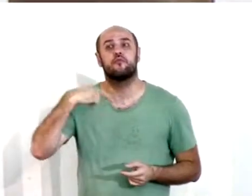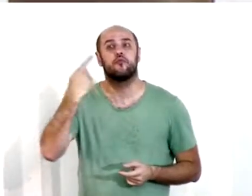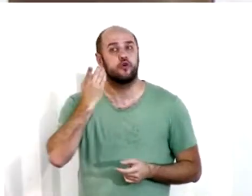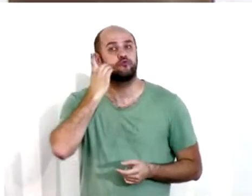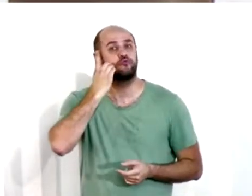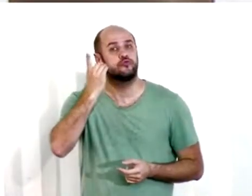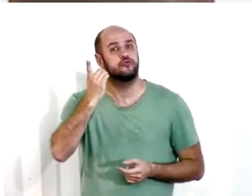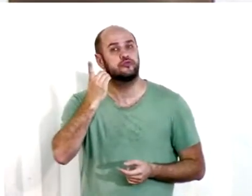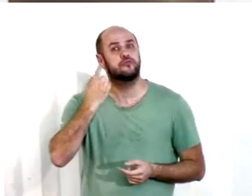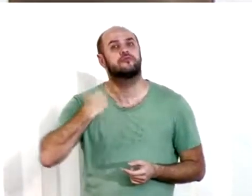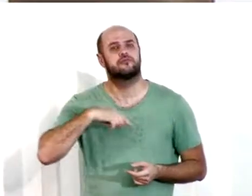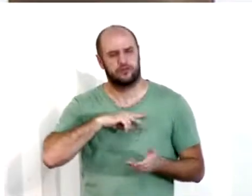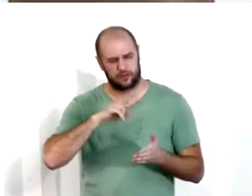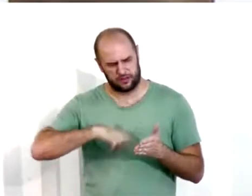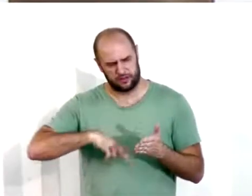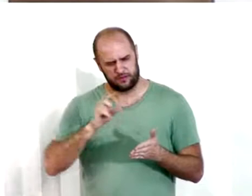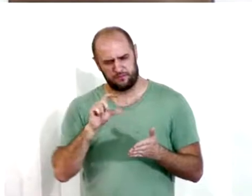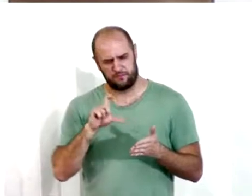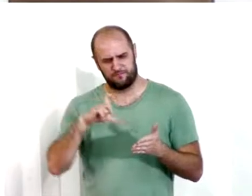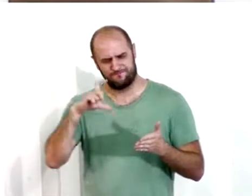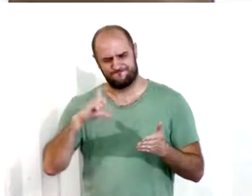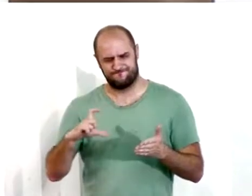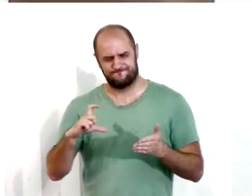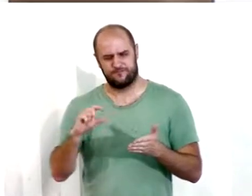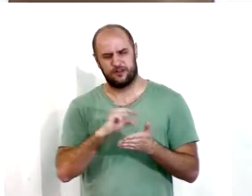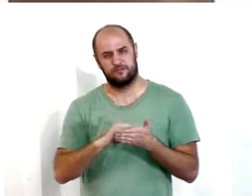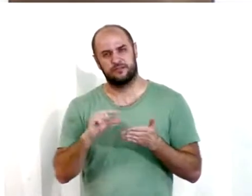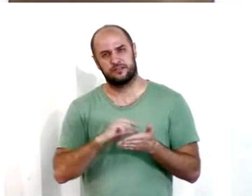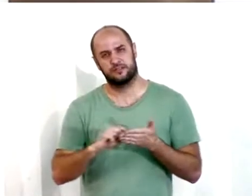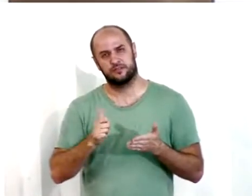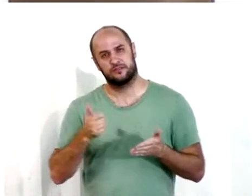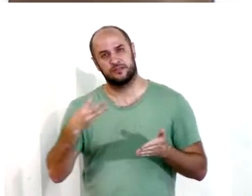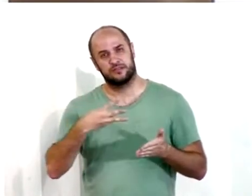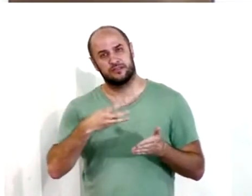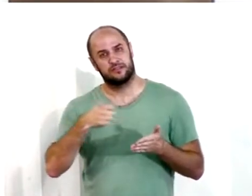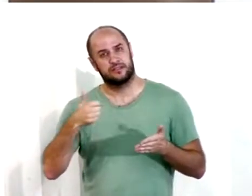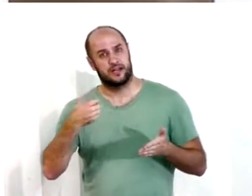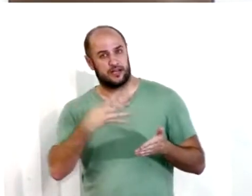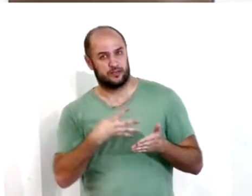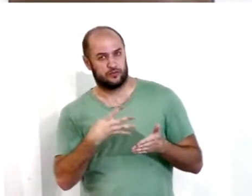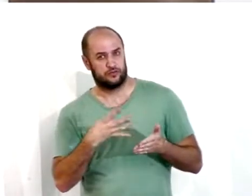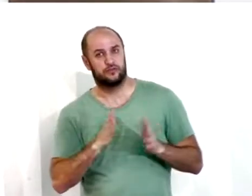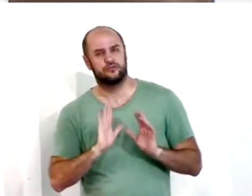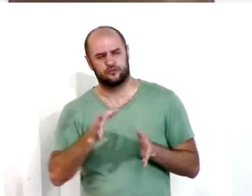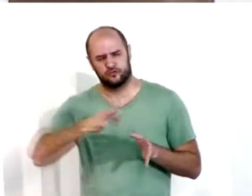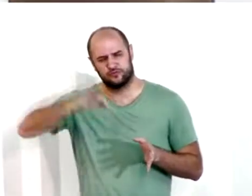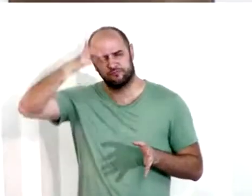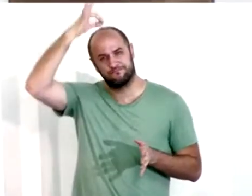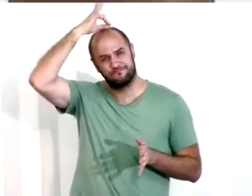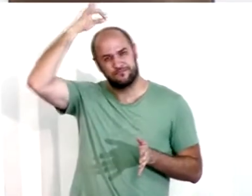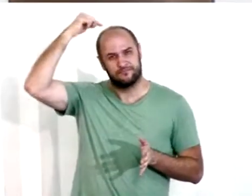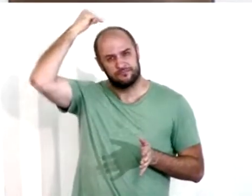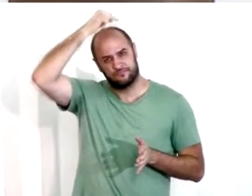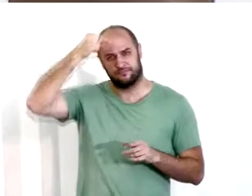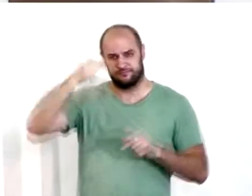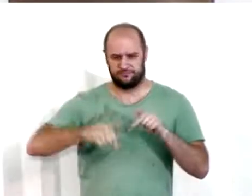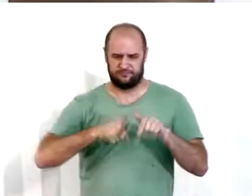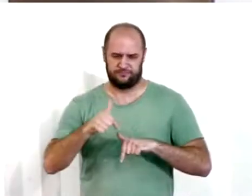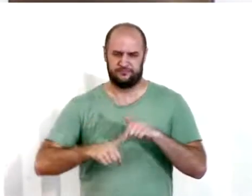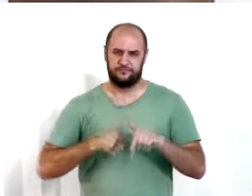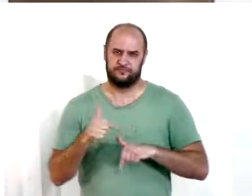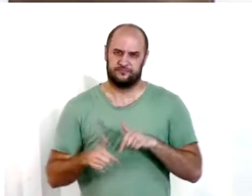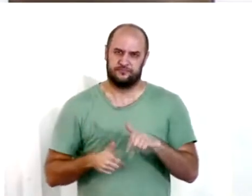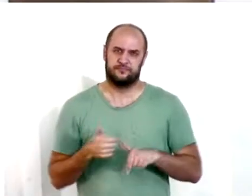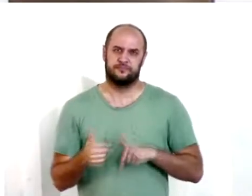nós iremos estudar os versículos 13 e 14, que é a obra do Espírito Santo